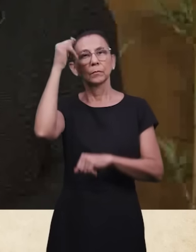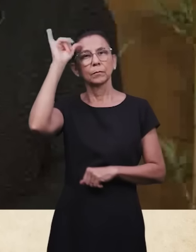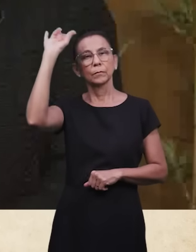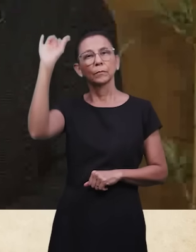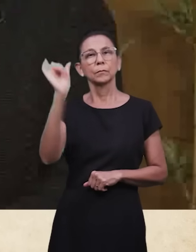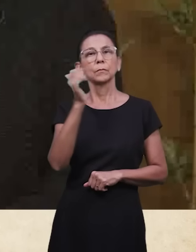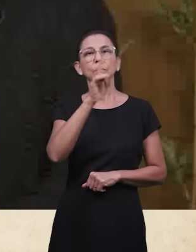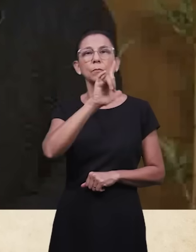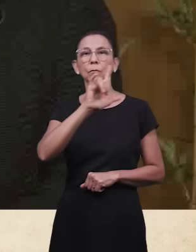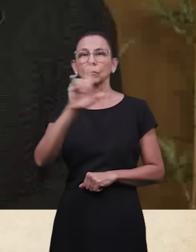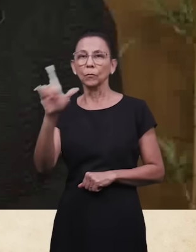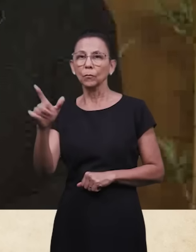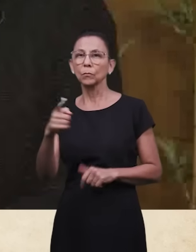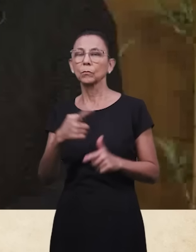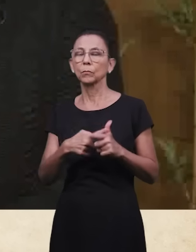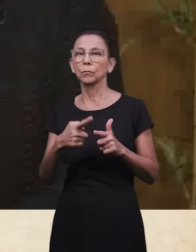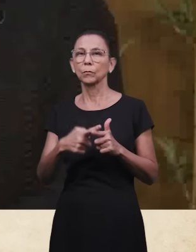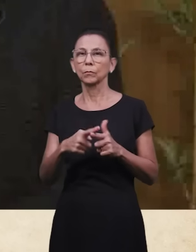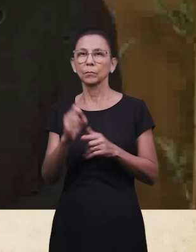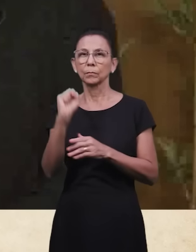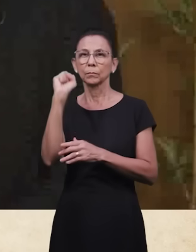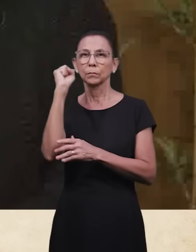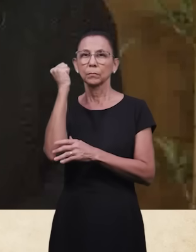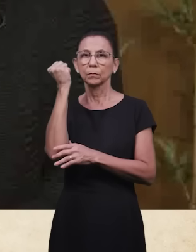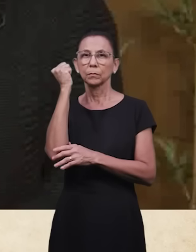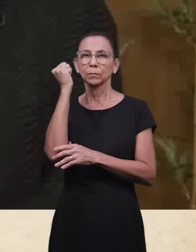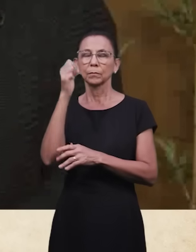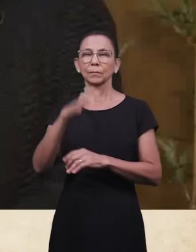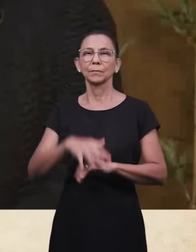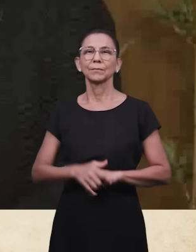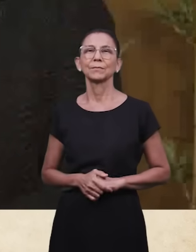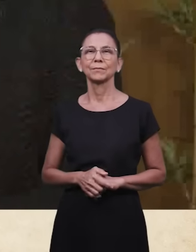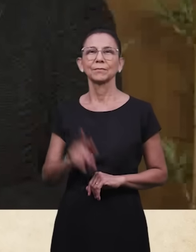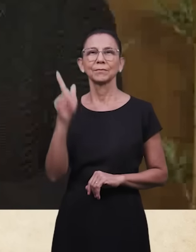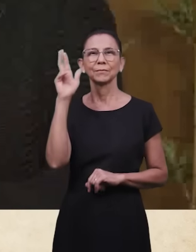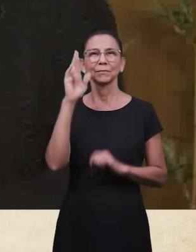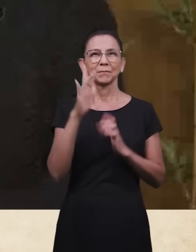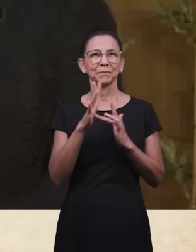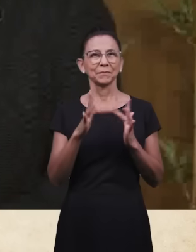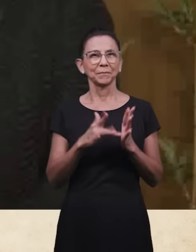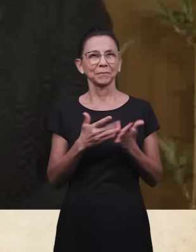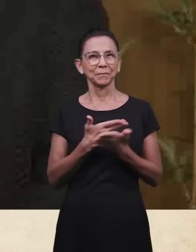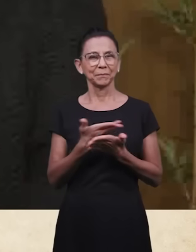e outros problemas e outros agravamentos.